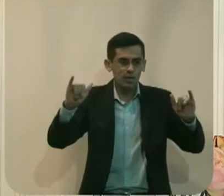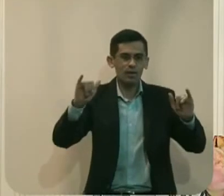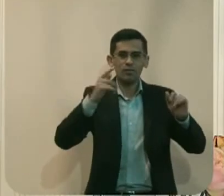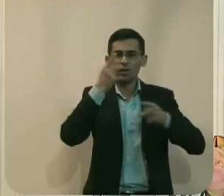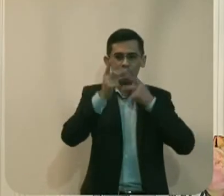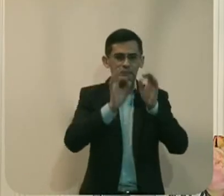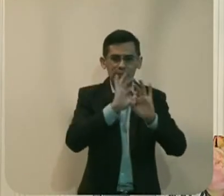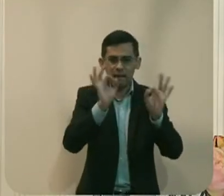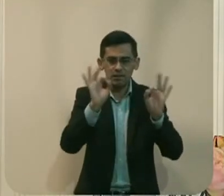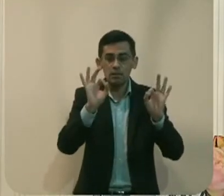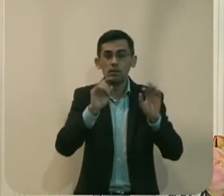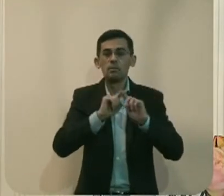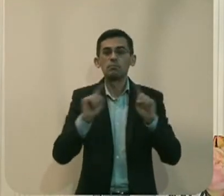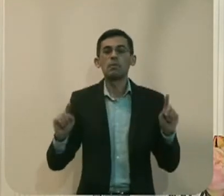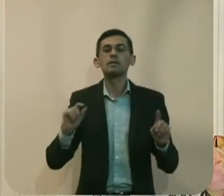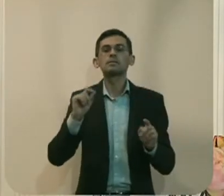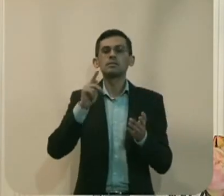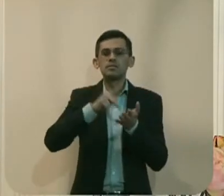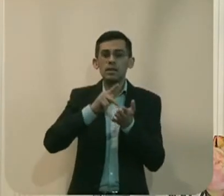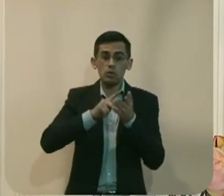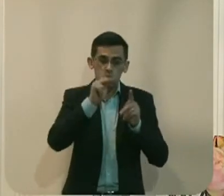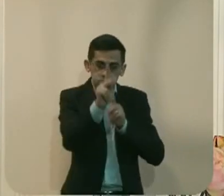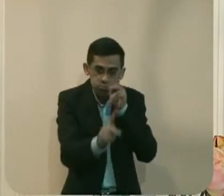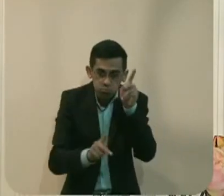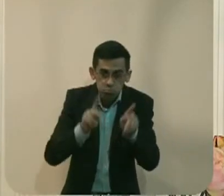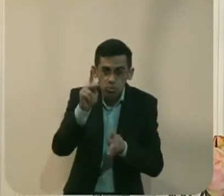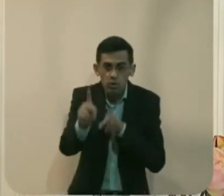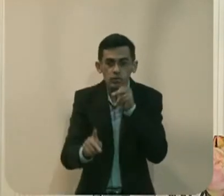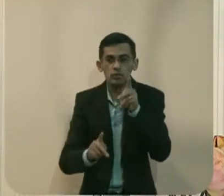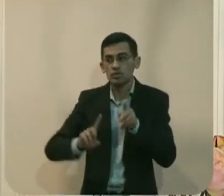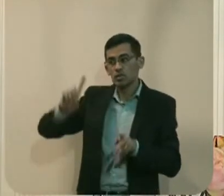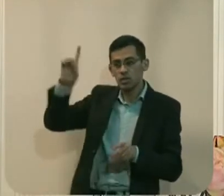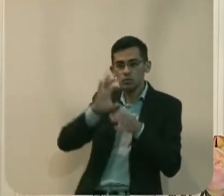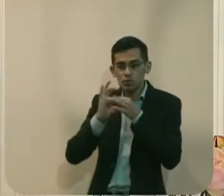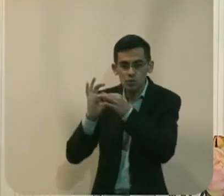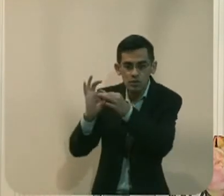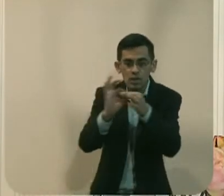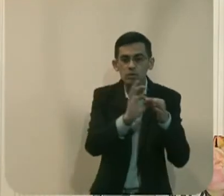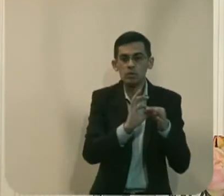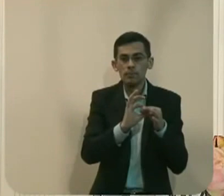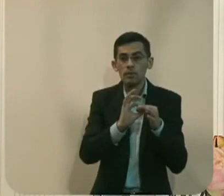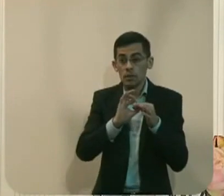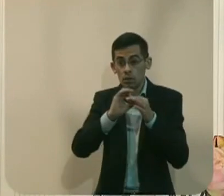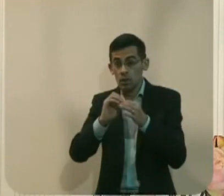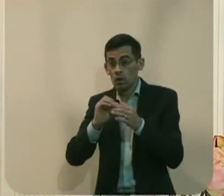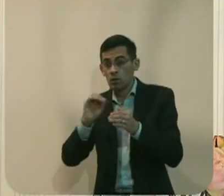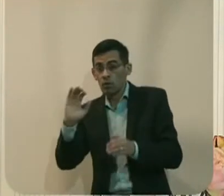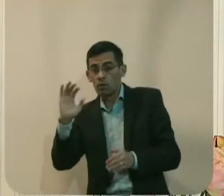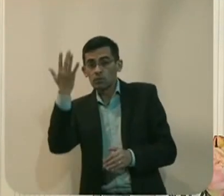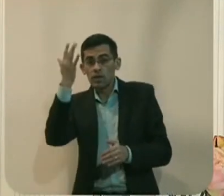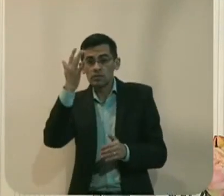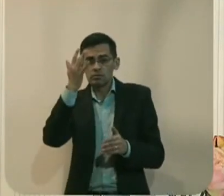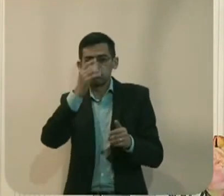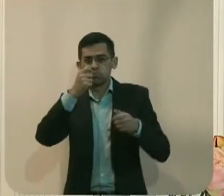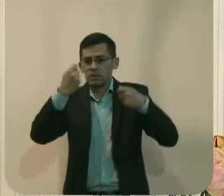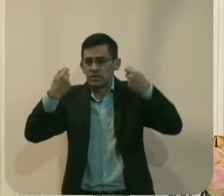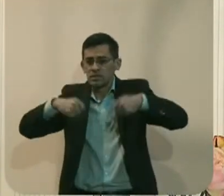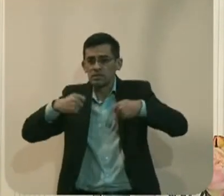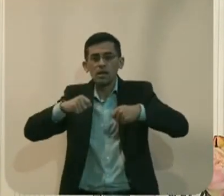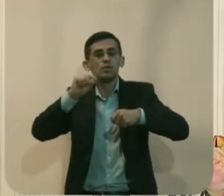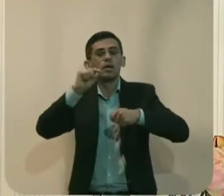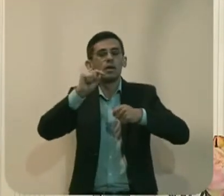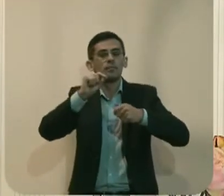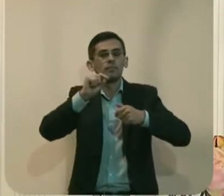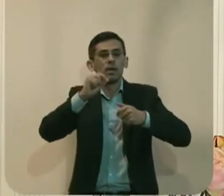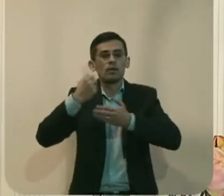aí no jornal, nada disso, mas é o povo de Deus. E aí surge uma necessidade, como surgiu a semana